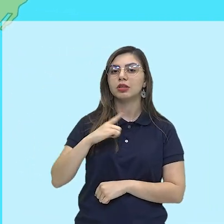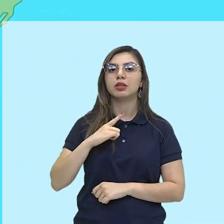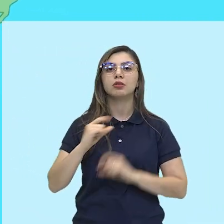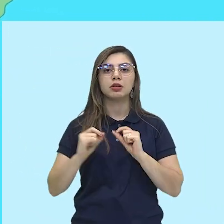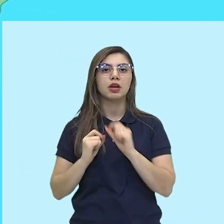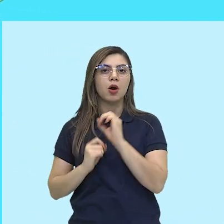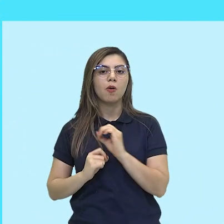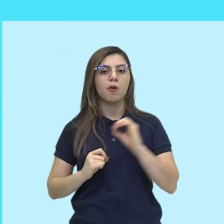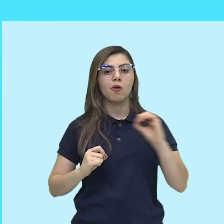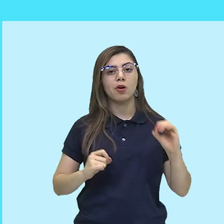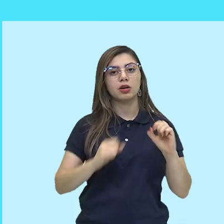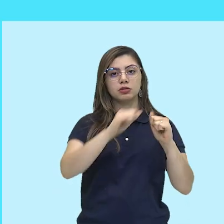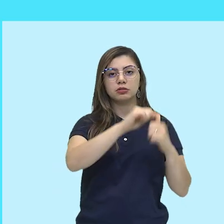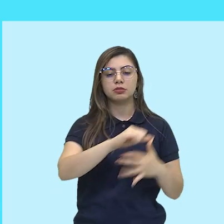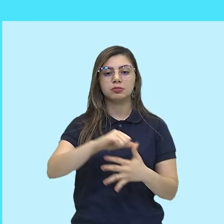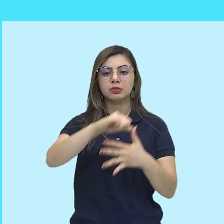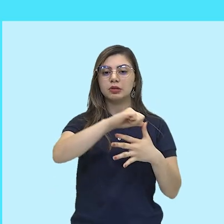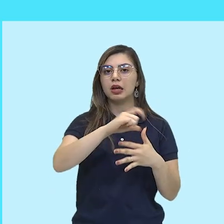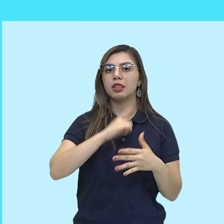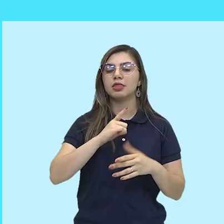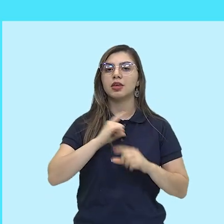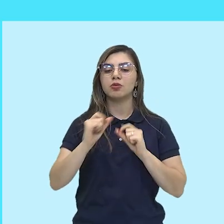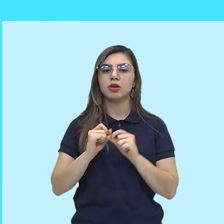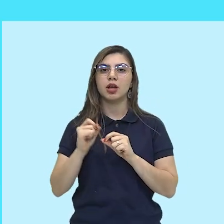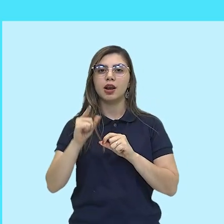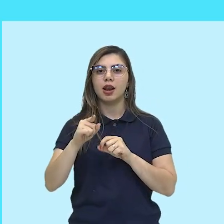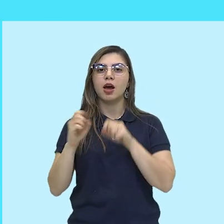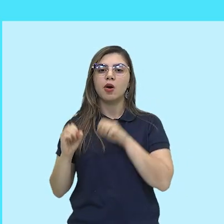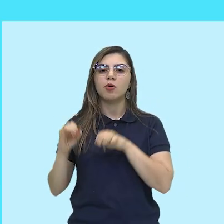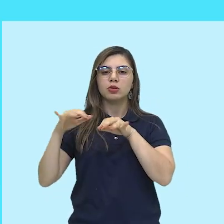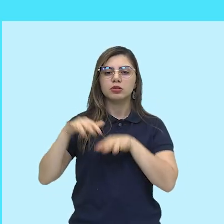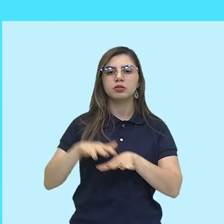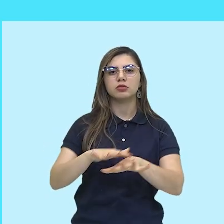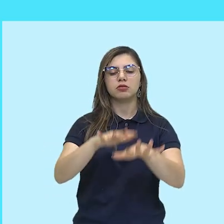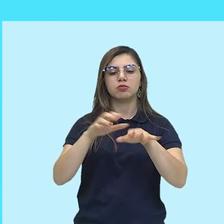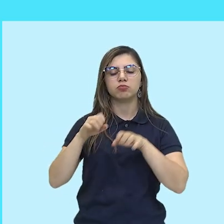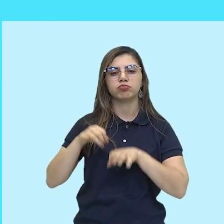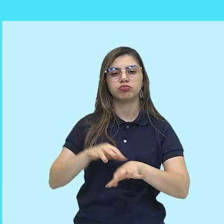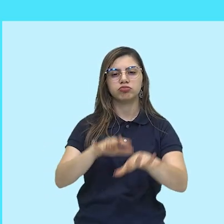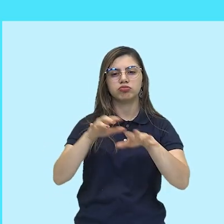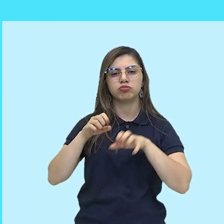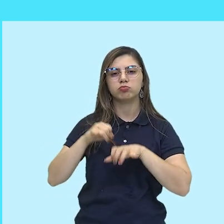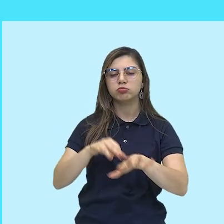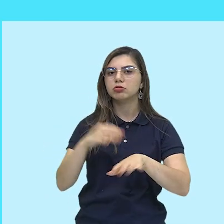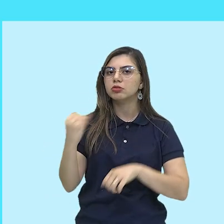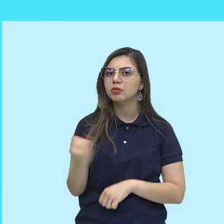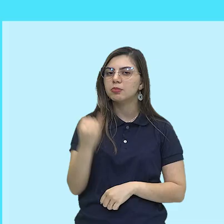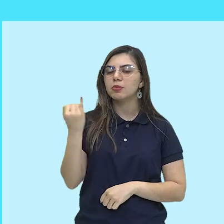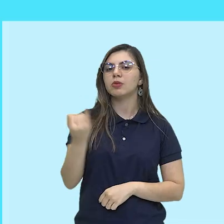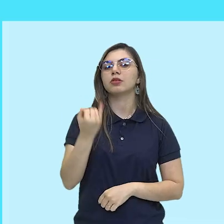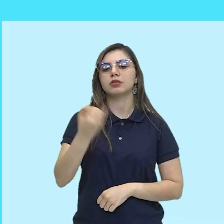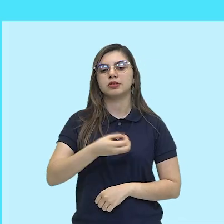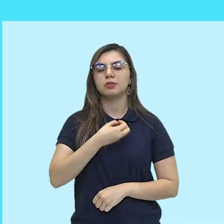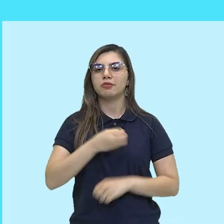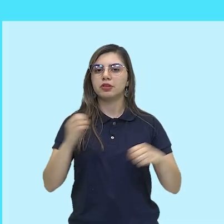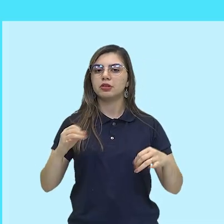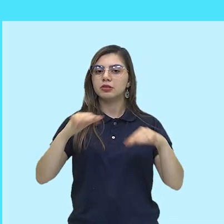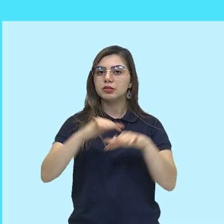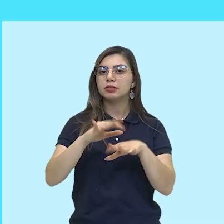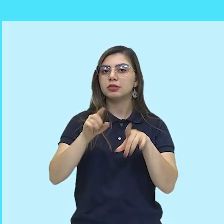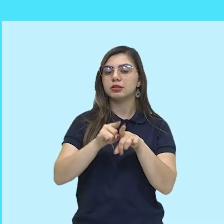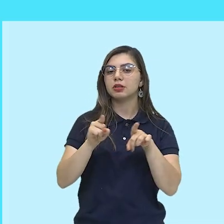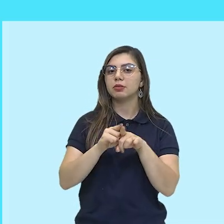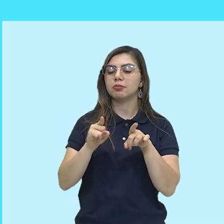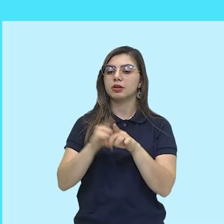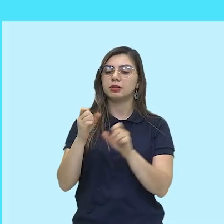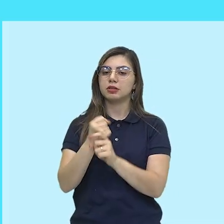Sul, existe uma corrente marítima que é vital para a vida marinha e para as comunidades humanas: a corrente